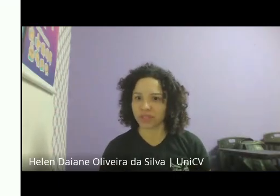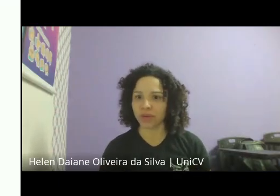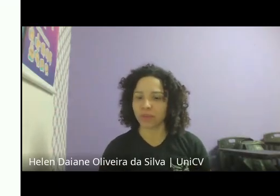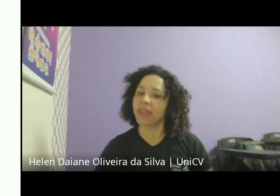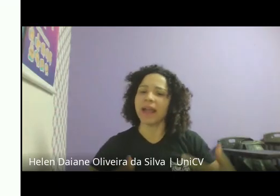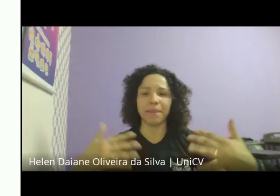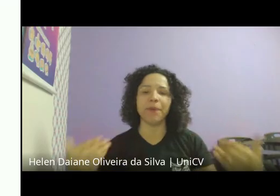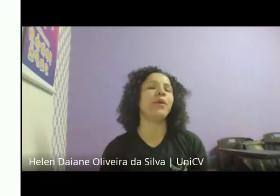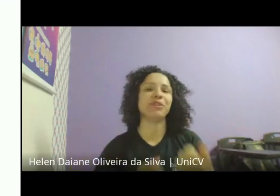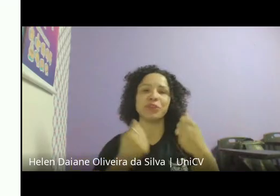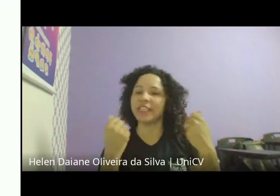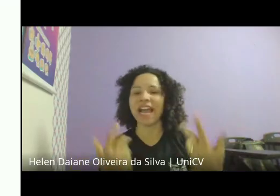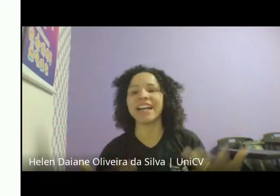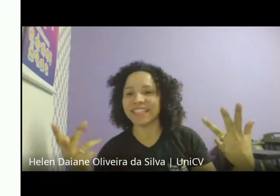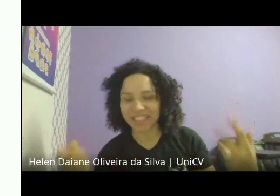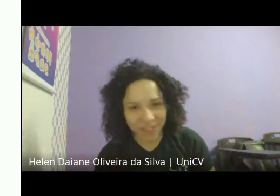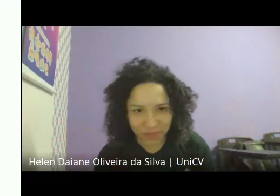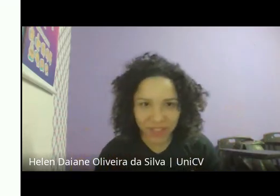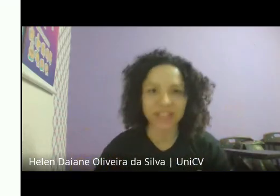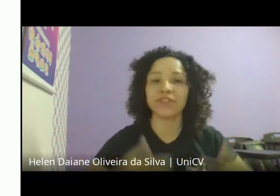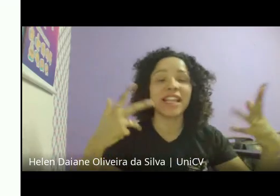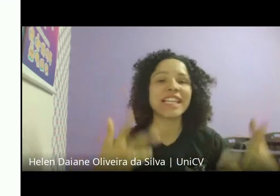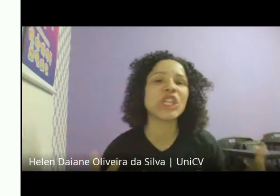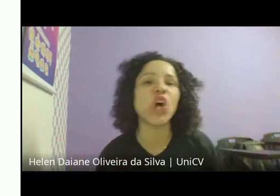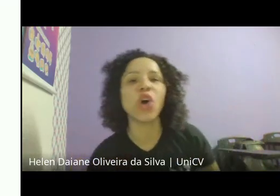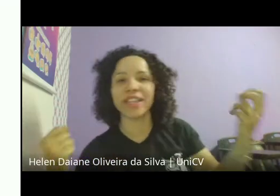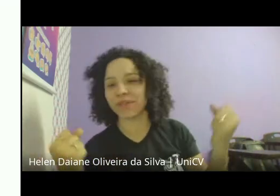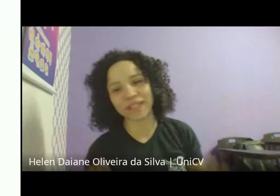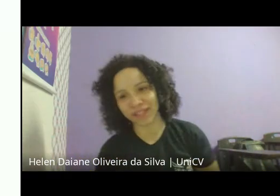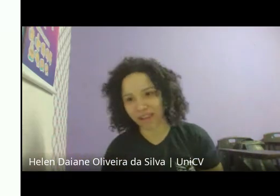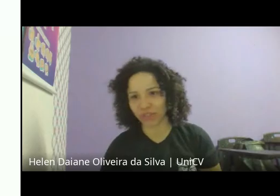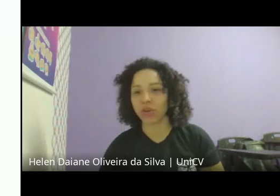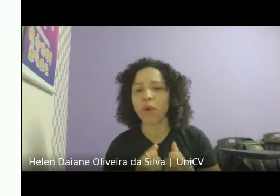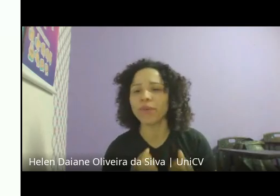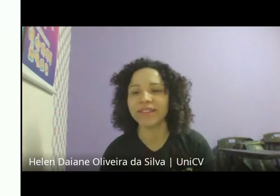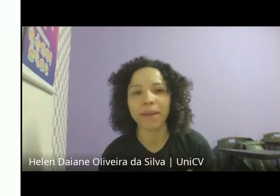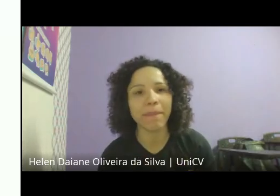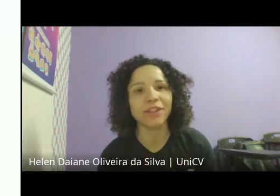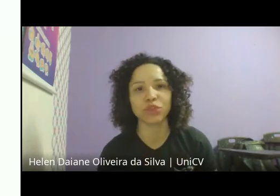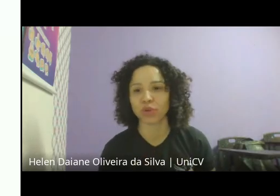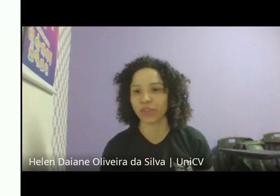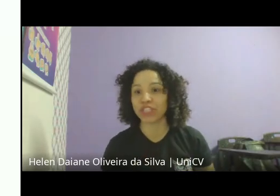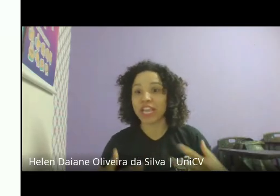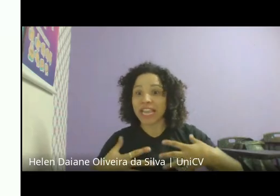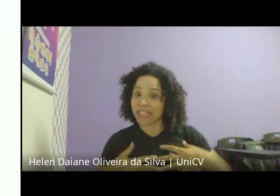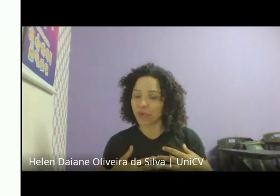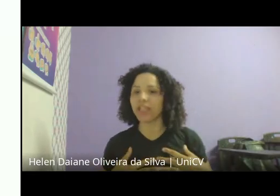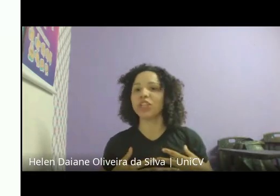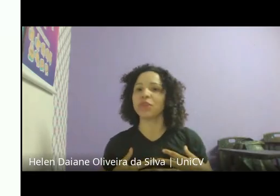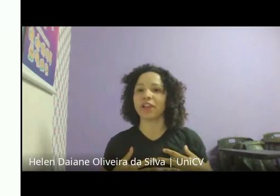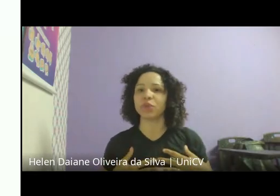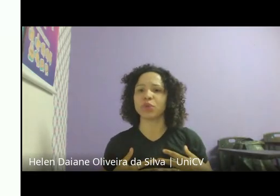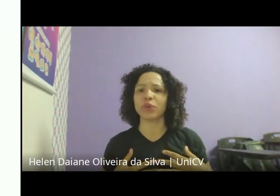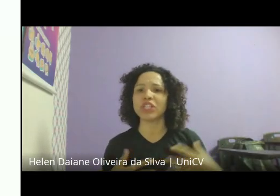coloca emoção? Amor é fogo que arde sem se ver, é ferida que dói e não se sente, é um contentamento descontente. Então,